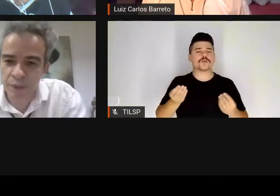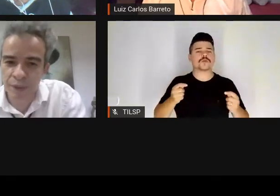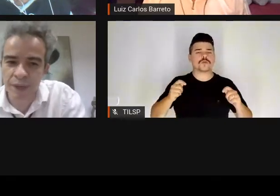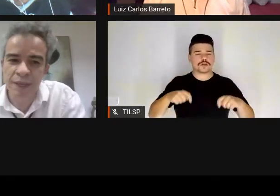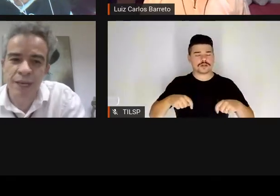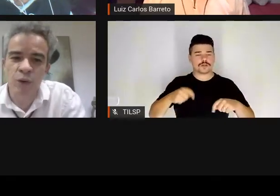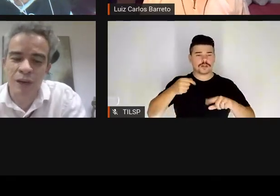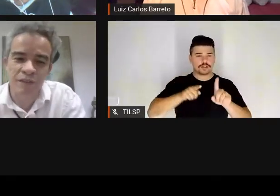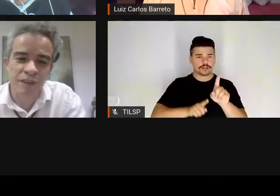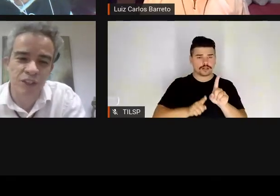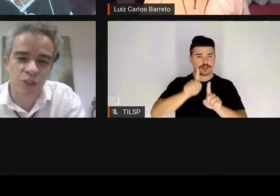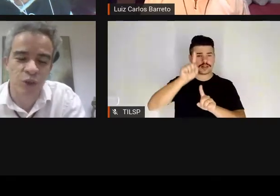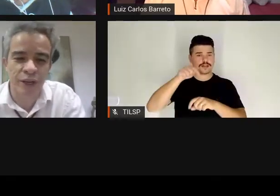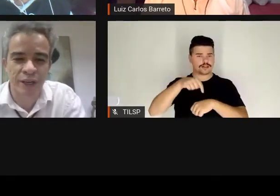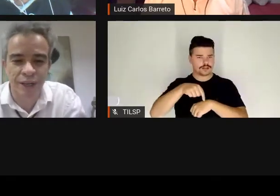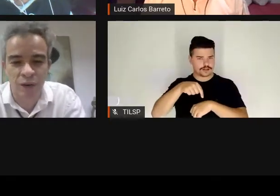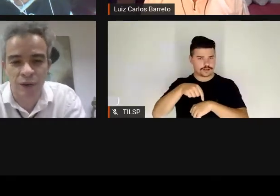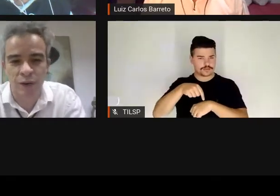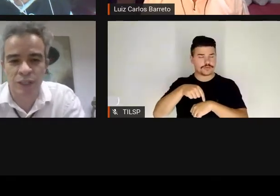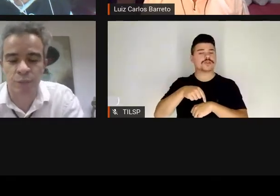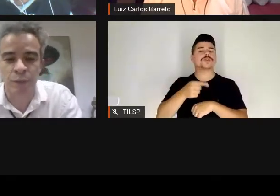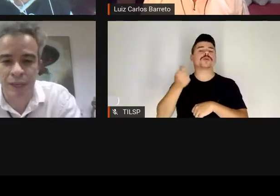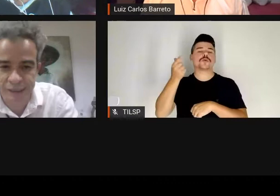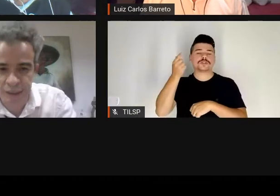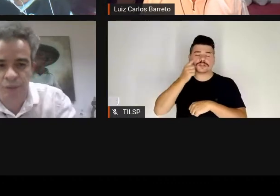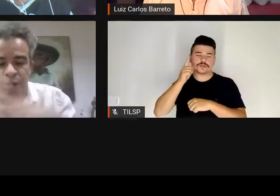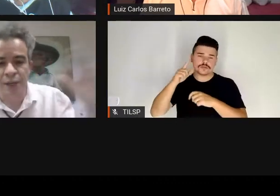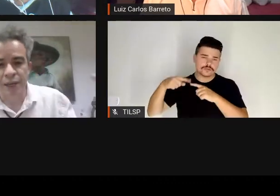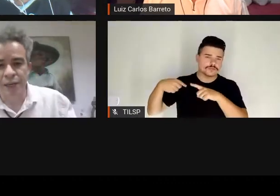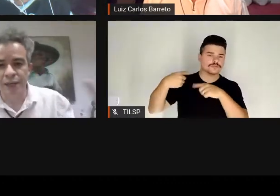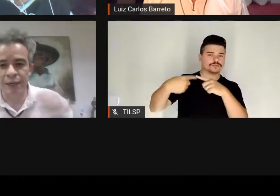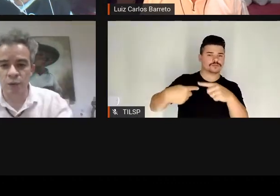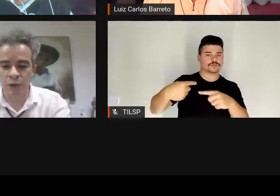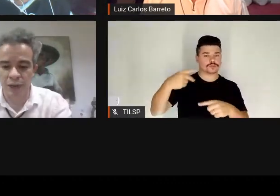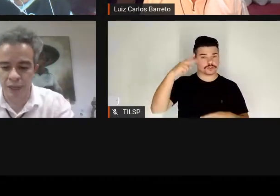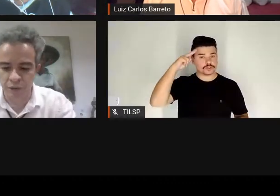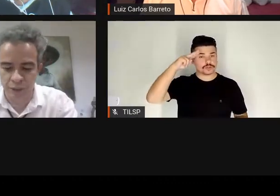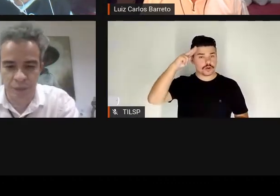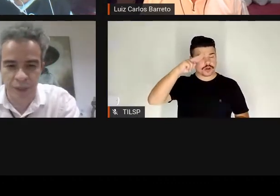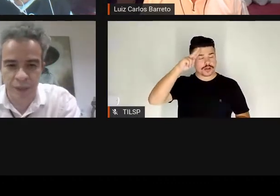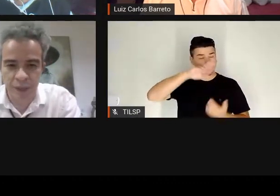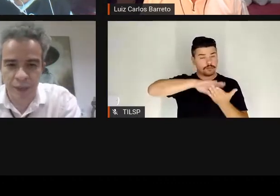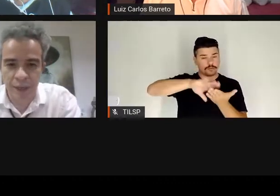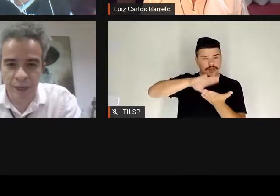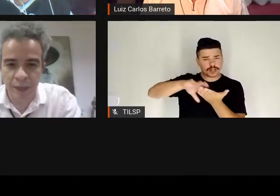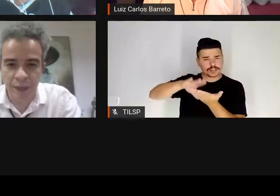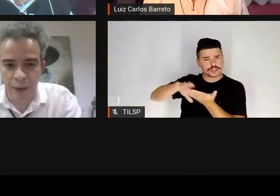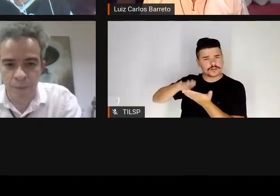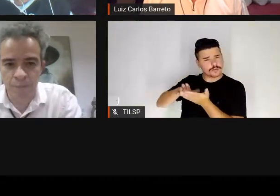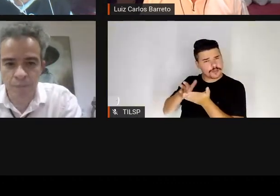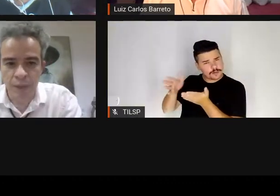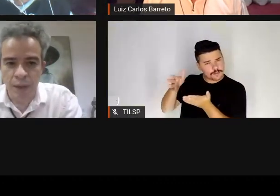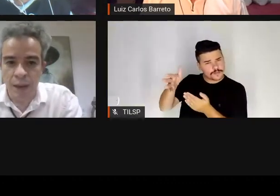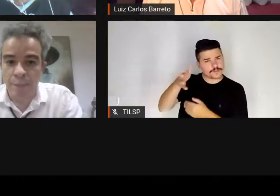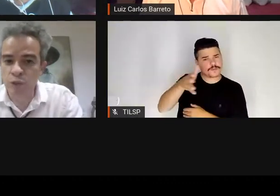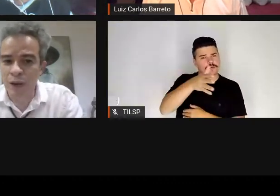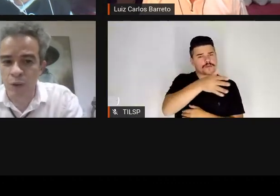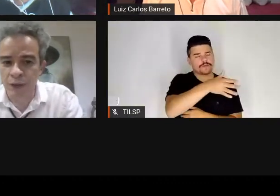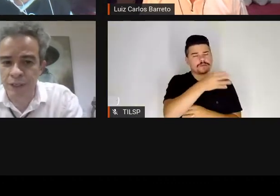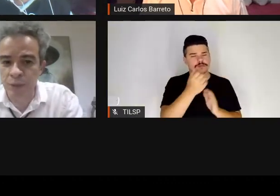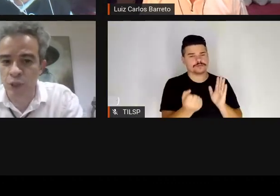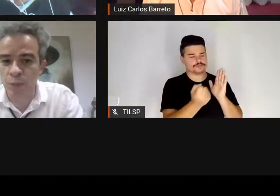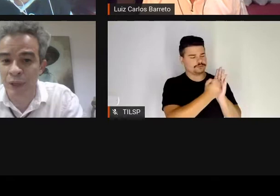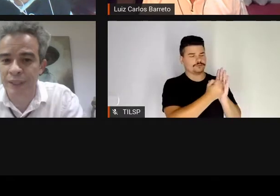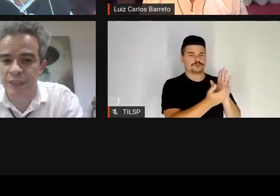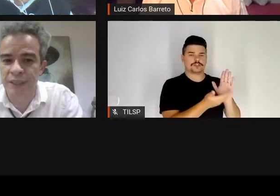tempo, né, e ganhou relevância histórica, e agora com essa publicação ela ganha um relevo também editorial. Mas